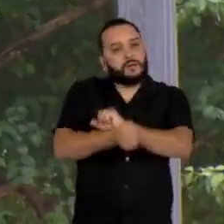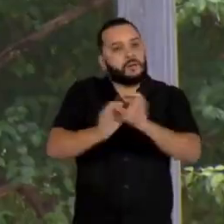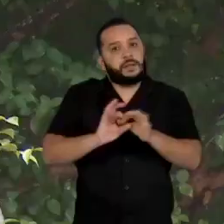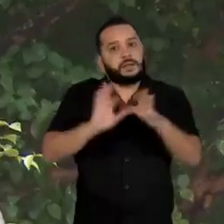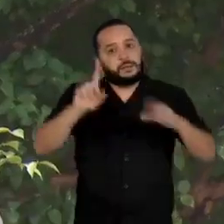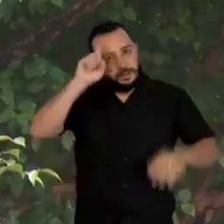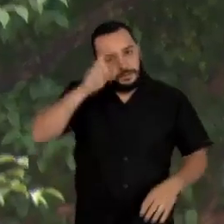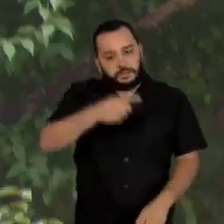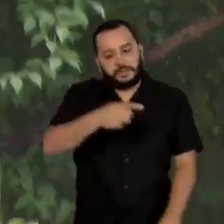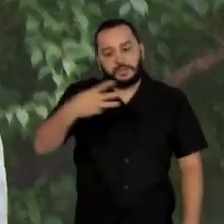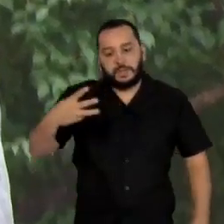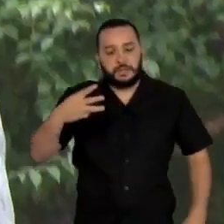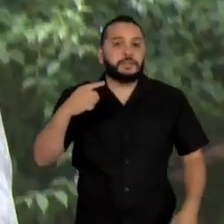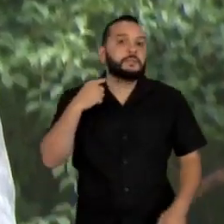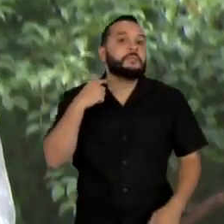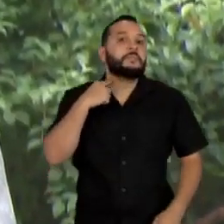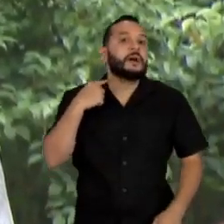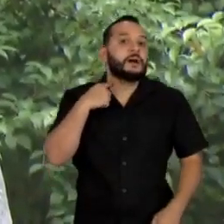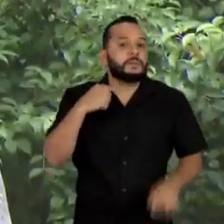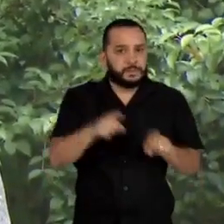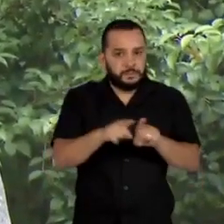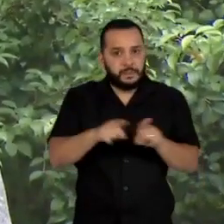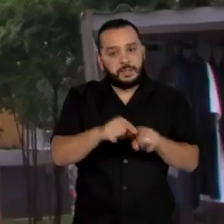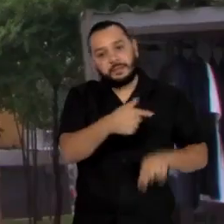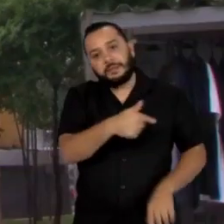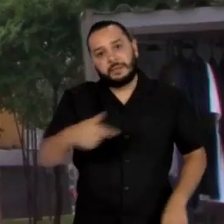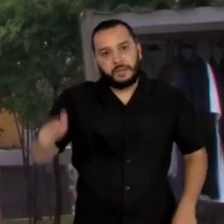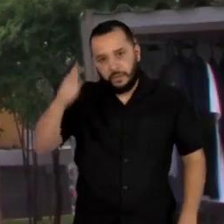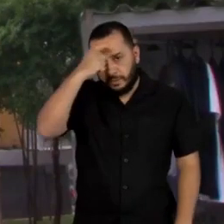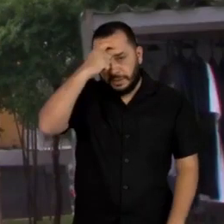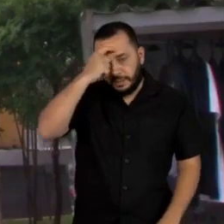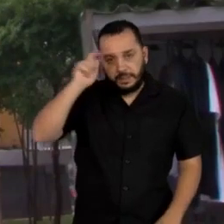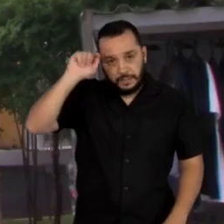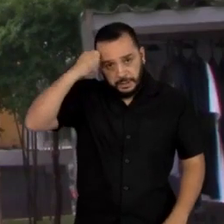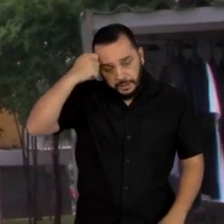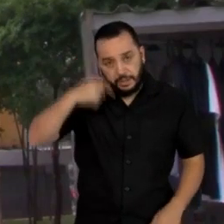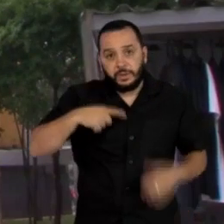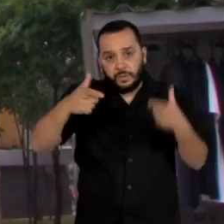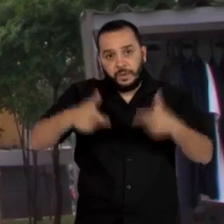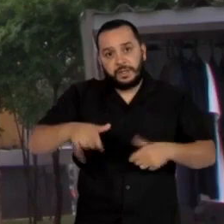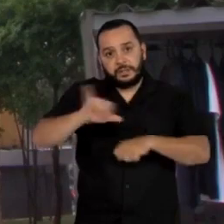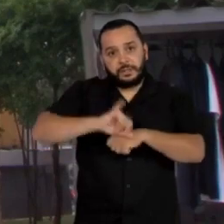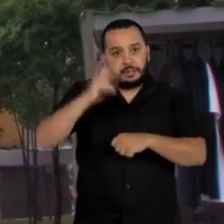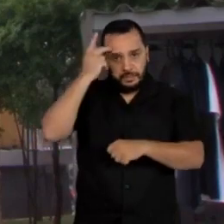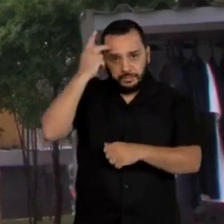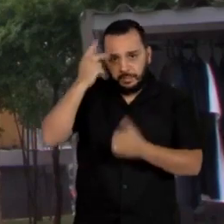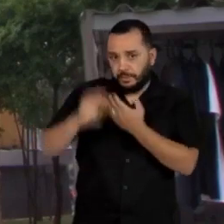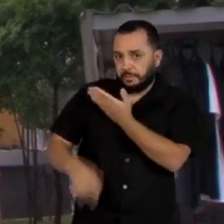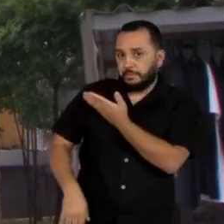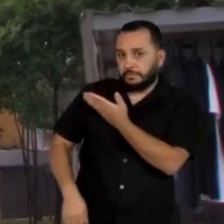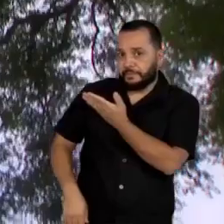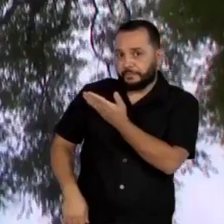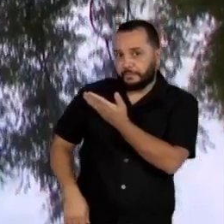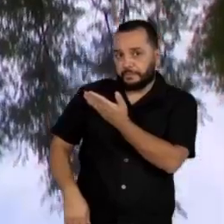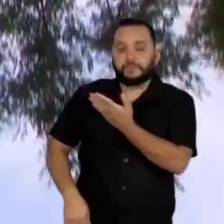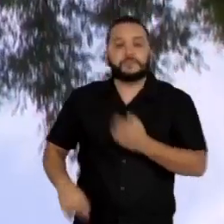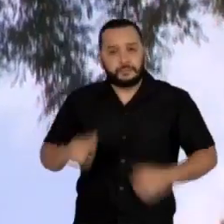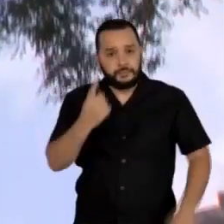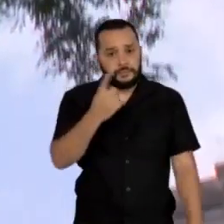de maio, e a Semana da Consciência Negra. Ela fica no Largo do Paissandu, no centro da capital paulista, onde